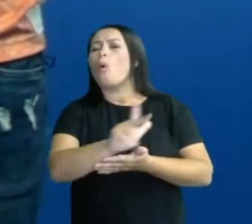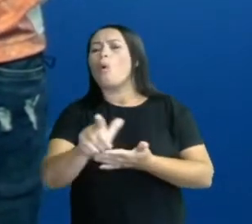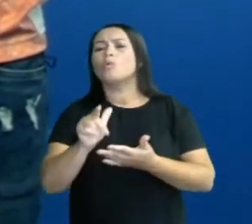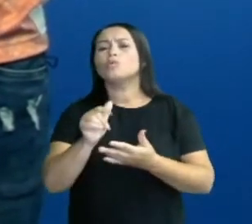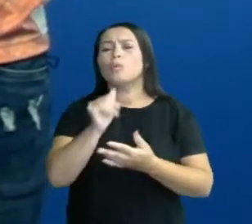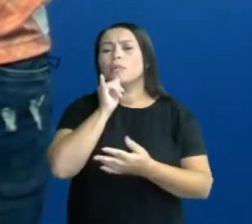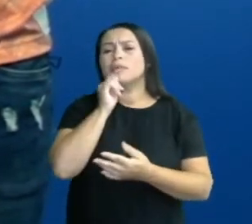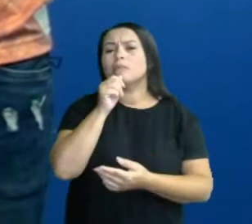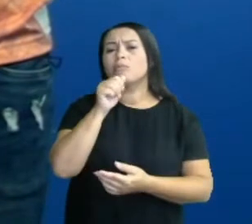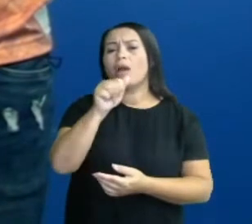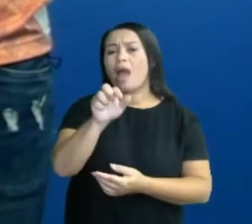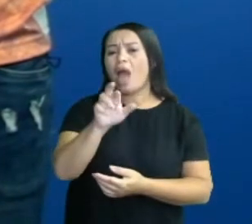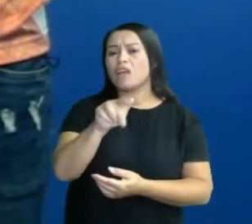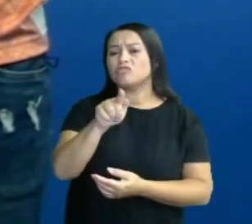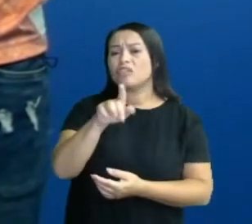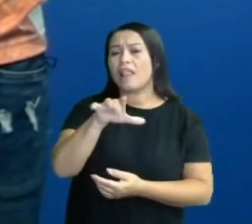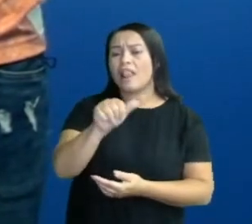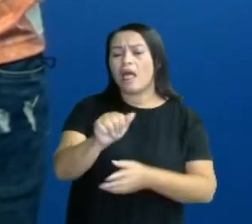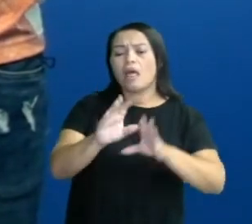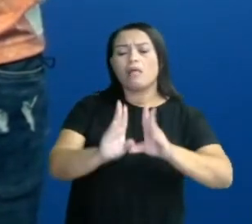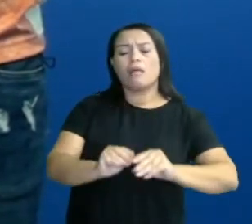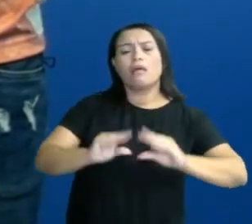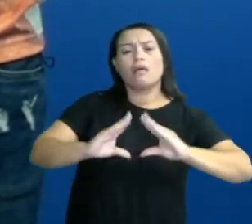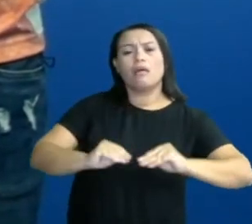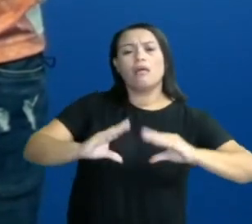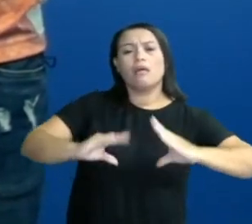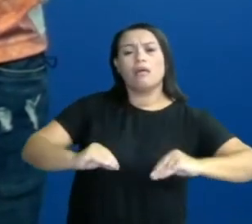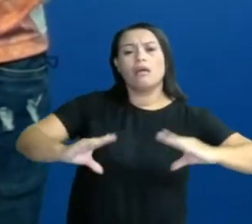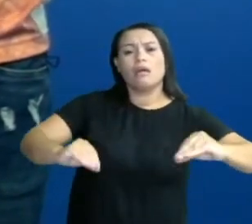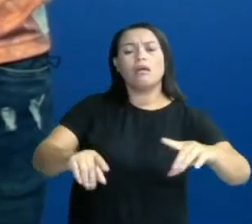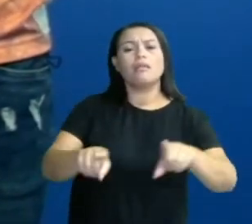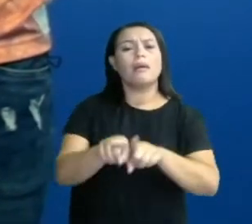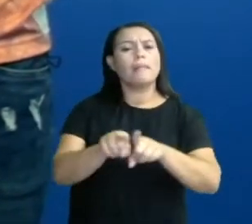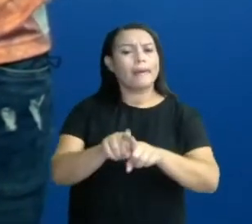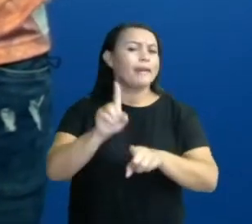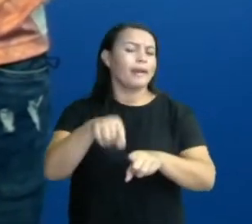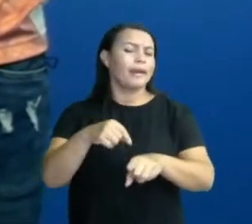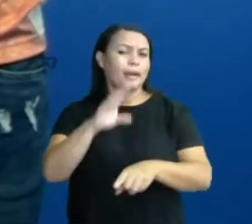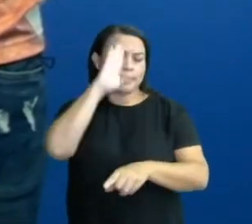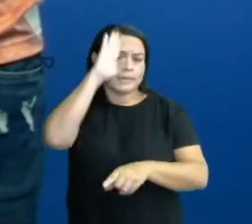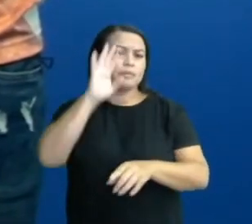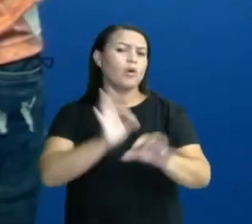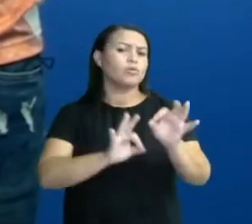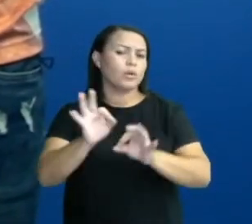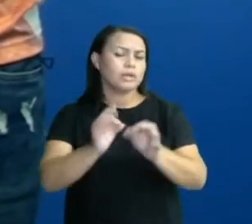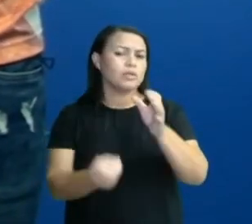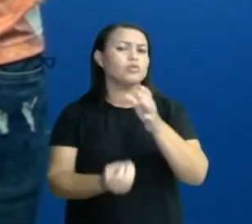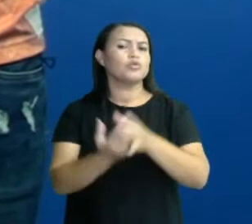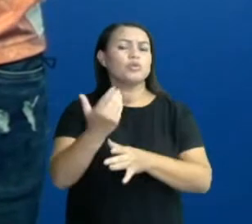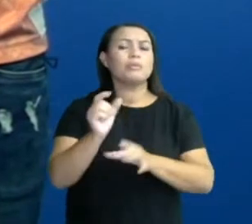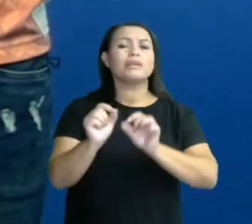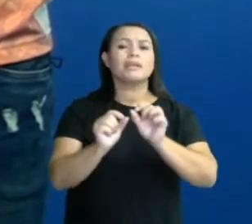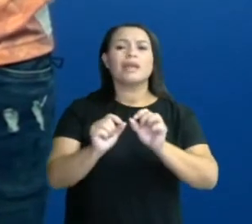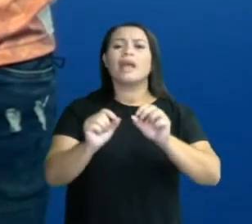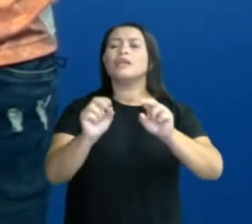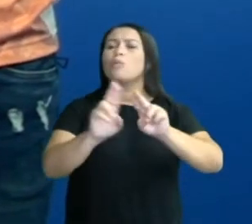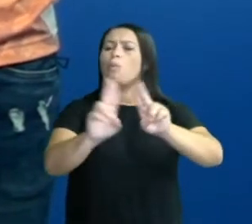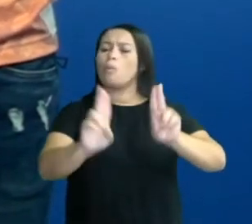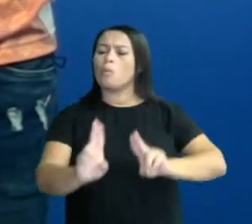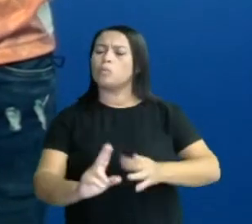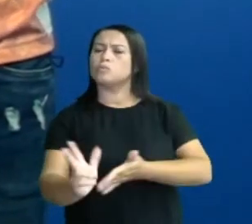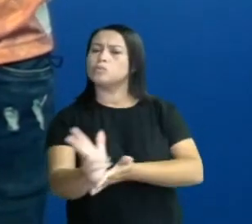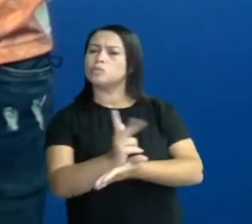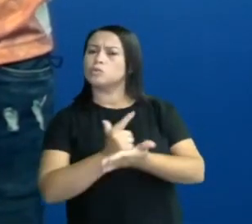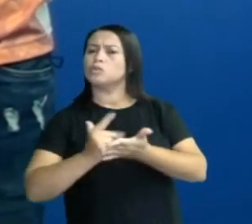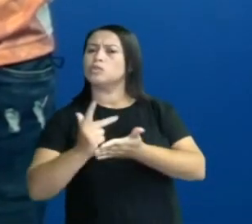própria argila, ela também servia como, né, matéria-prima para a produção desses mapas. Então, assim, de um modo